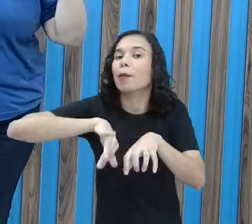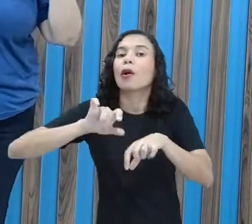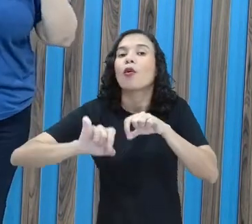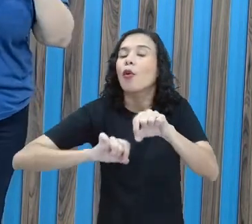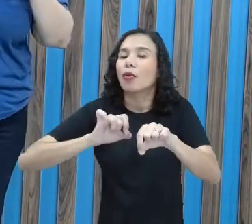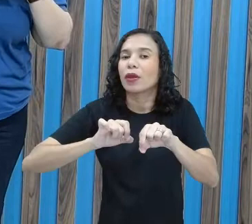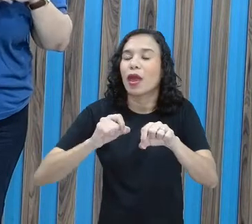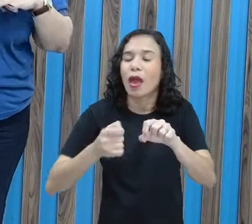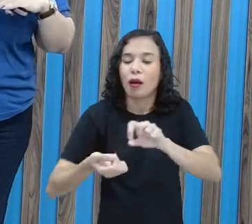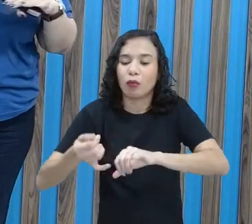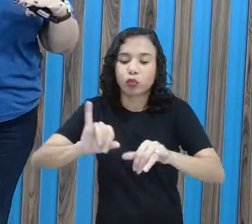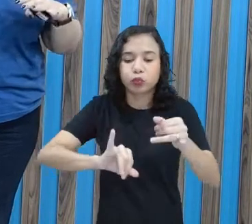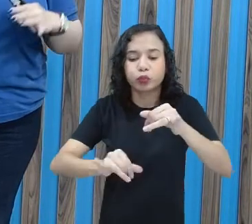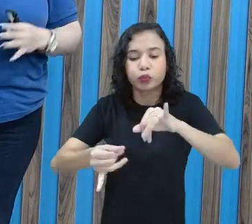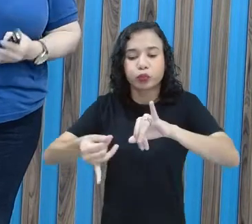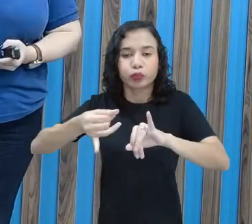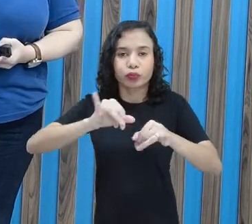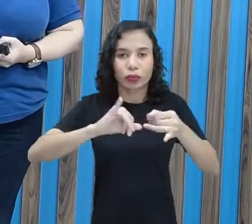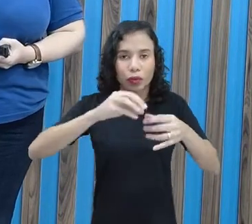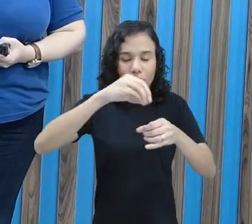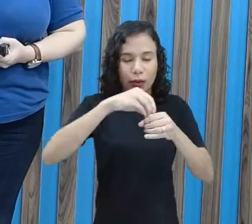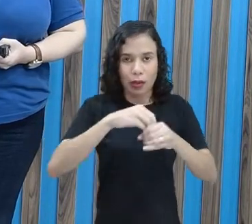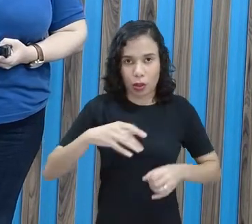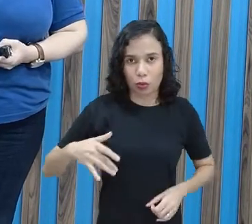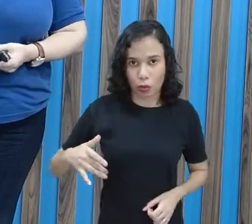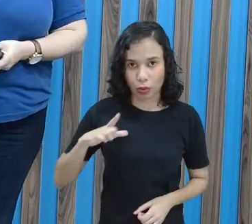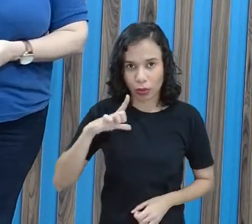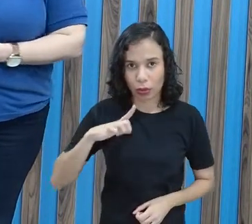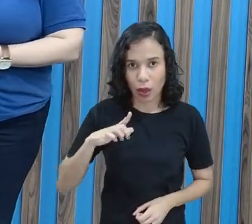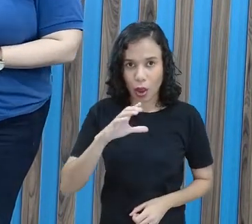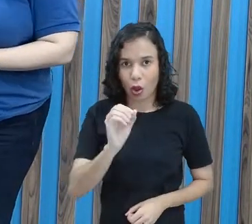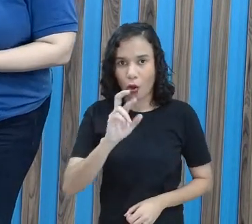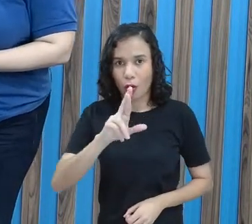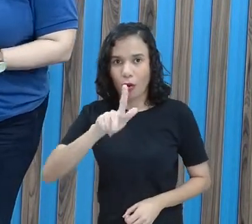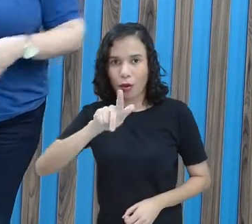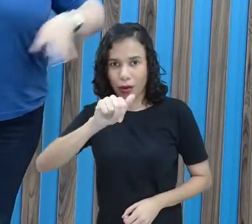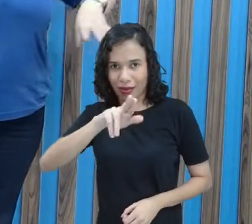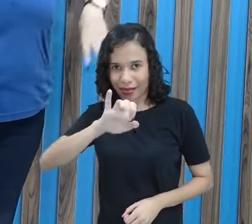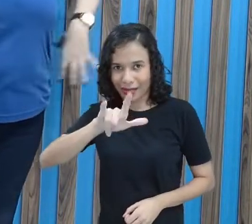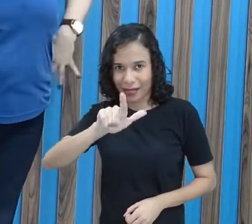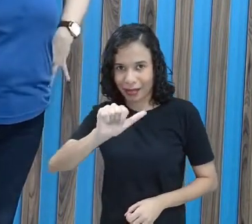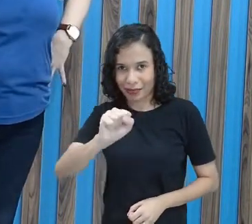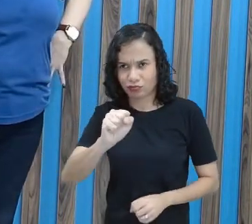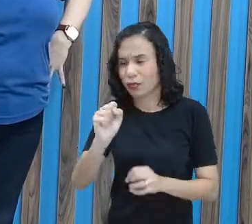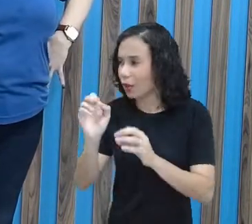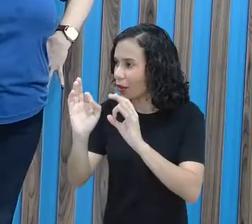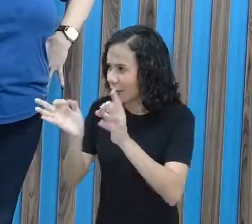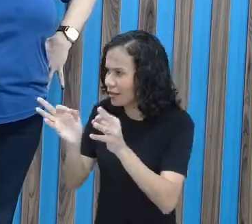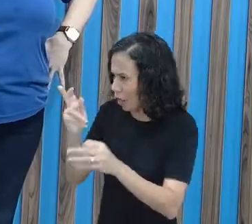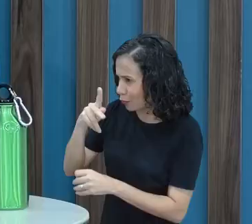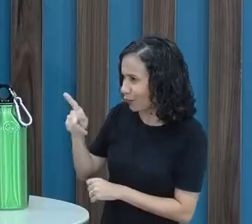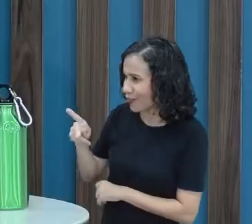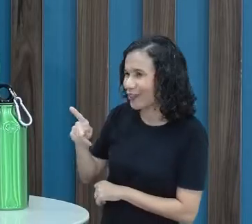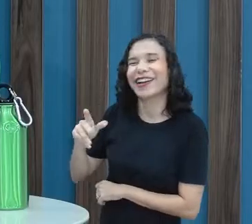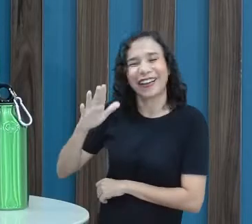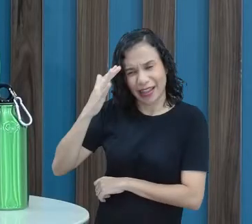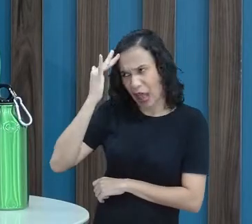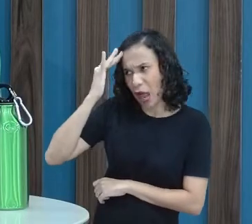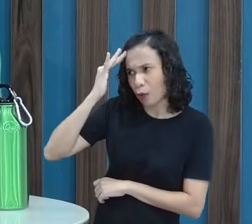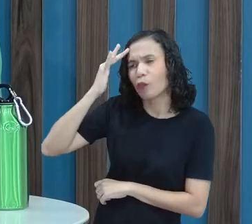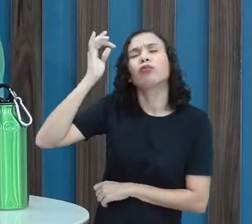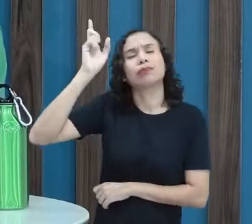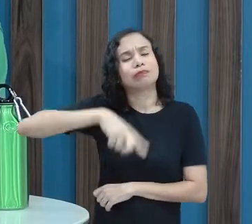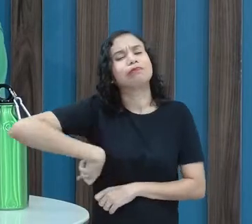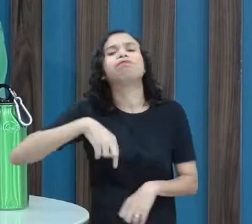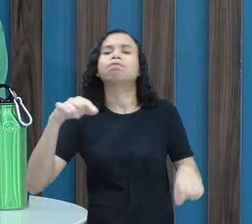essa substância onde estão as organelas ali, tá certo? Tudo certo até agora, professor Helena? Tudo certo. Tá entendendo?